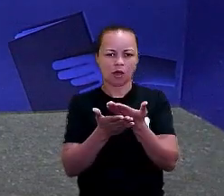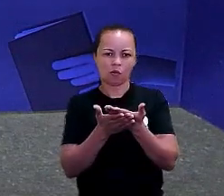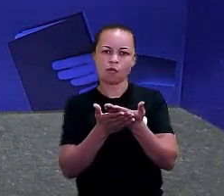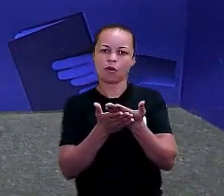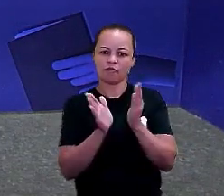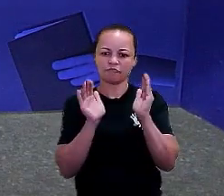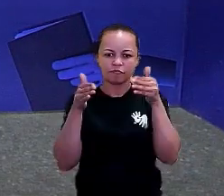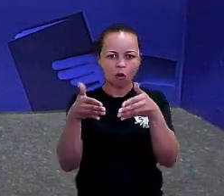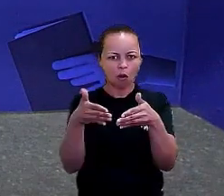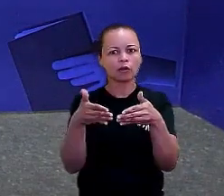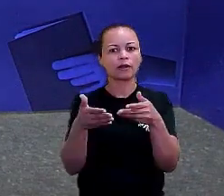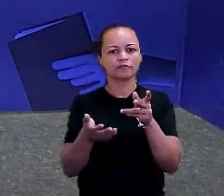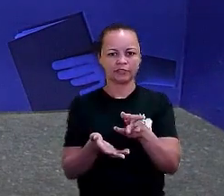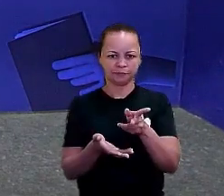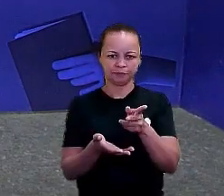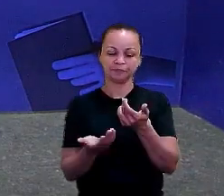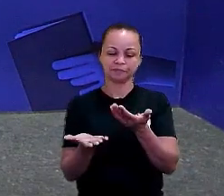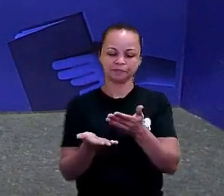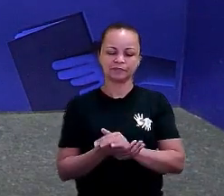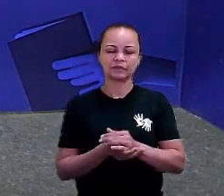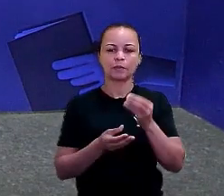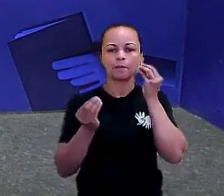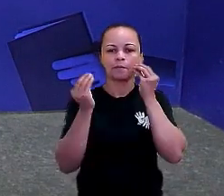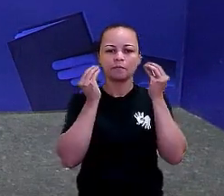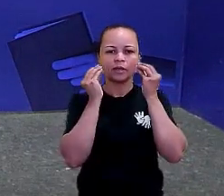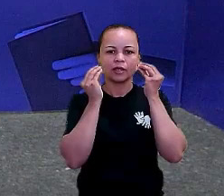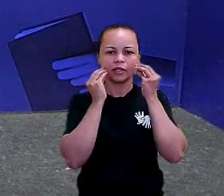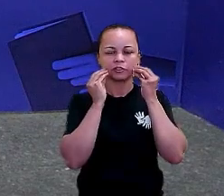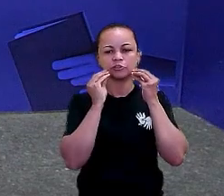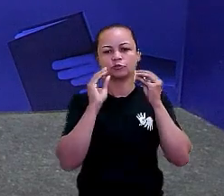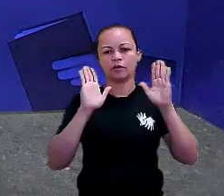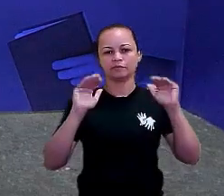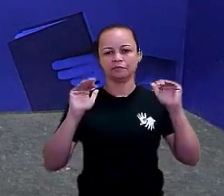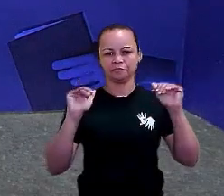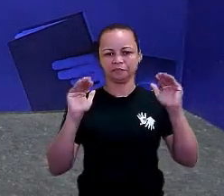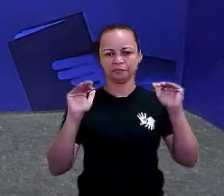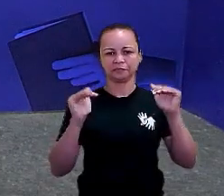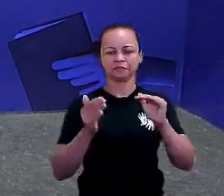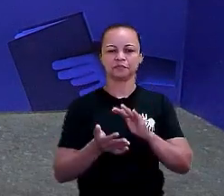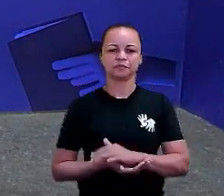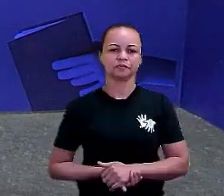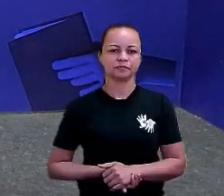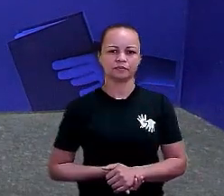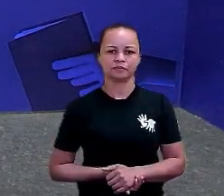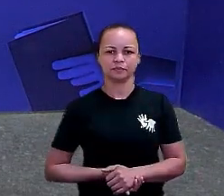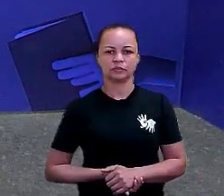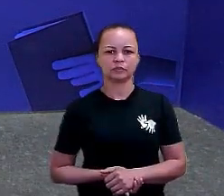perder. Tá certo, minha gente? Beijos e até a próxima. Tchau, tchau.